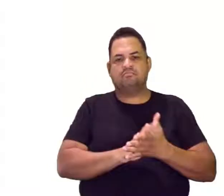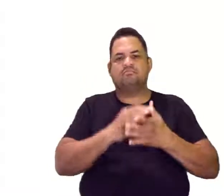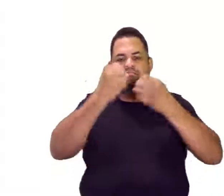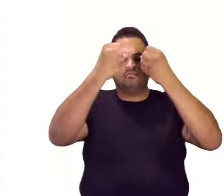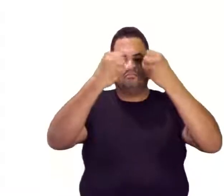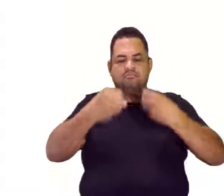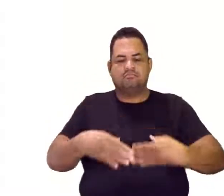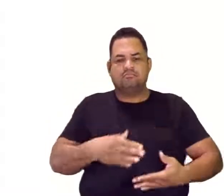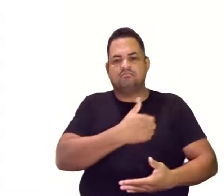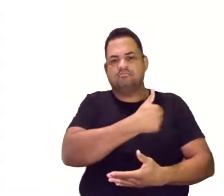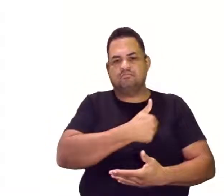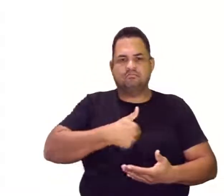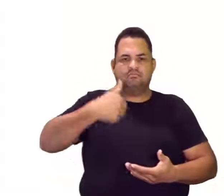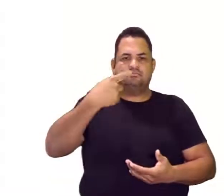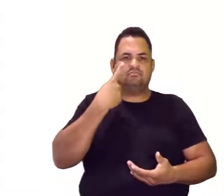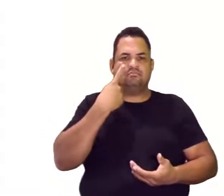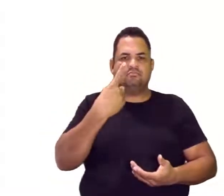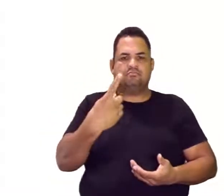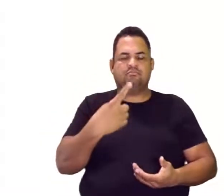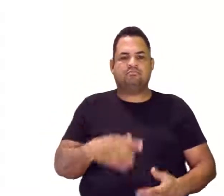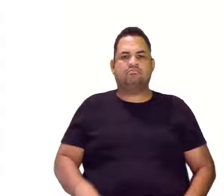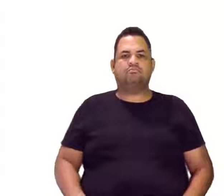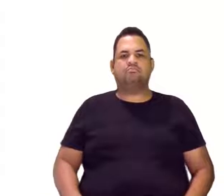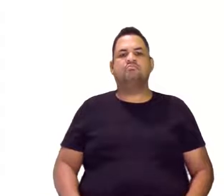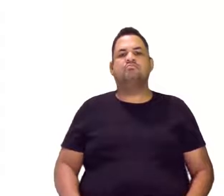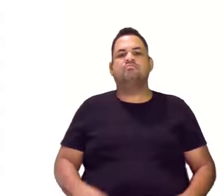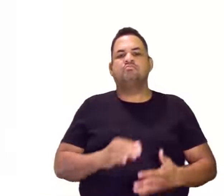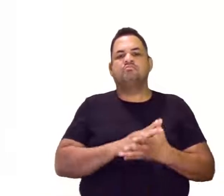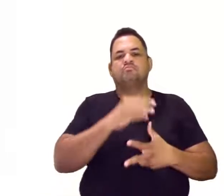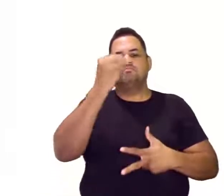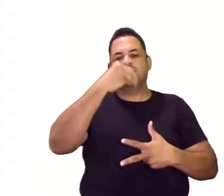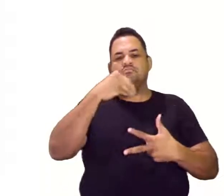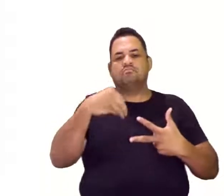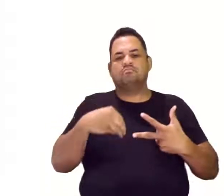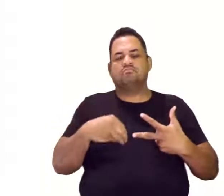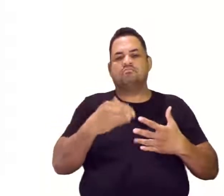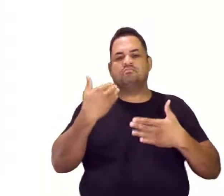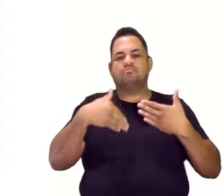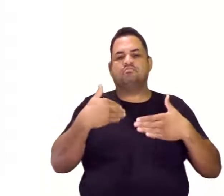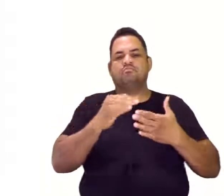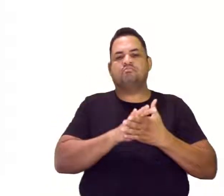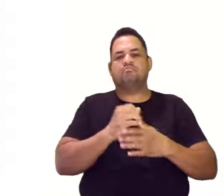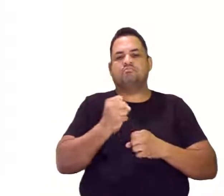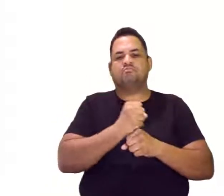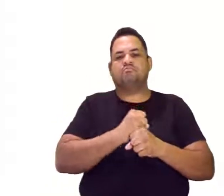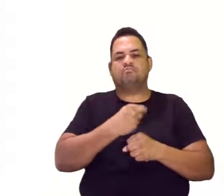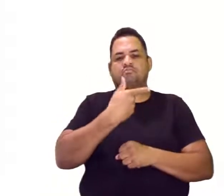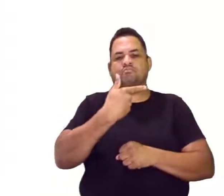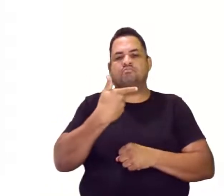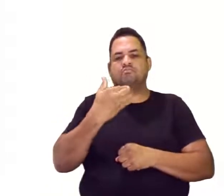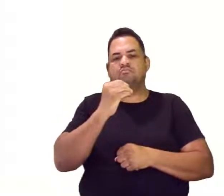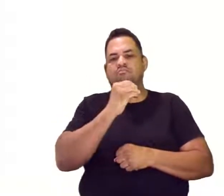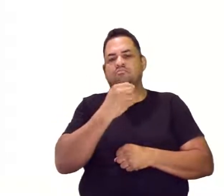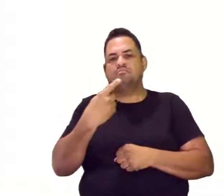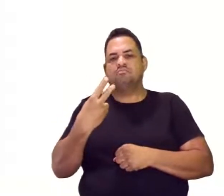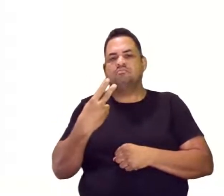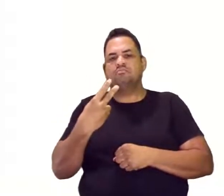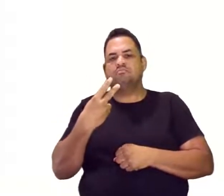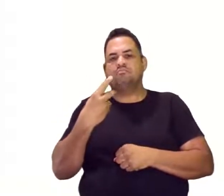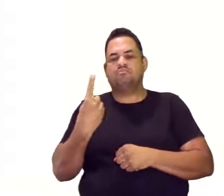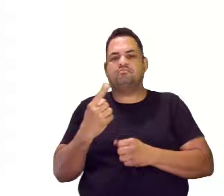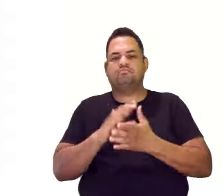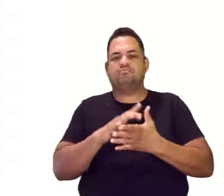agora, né? É só você olhar a prova de 2021. Na prova de 2021 tem pelo menos 8